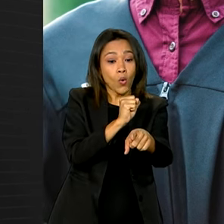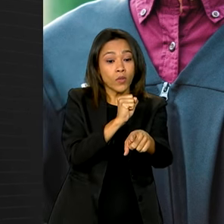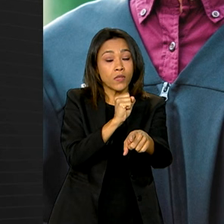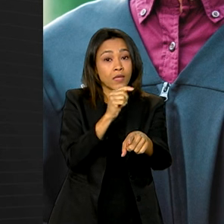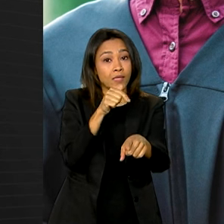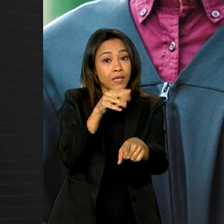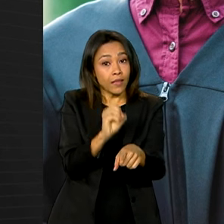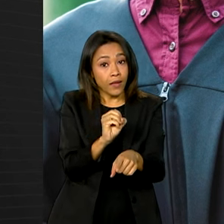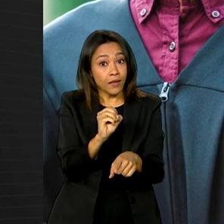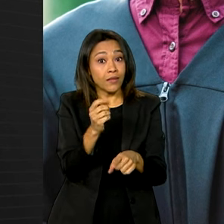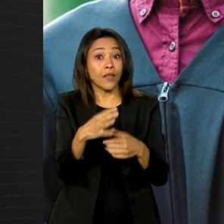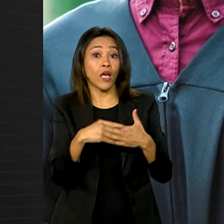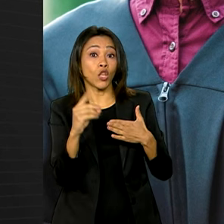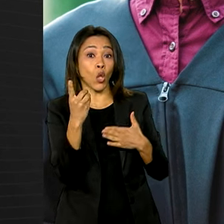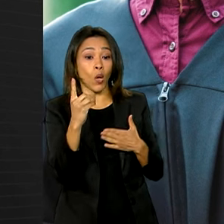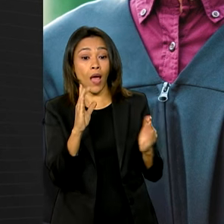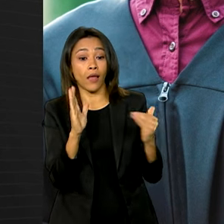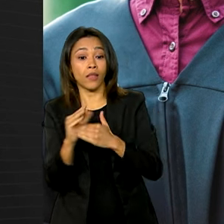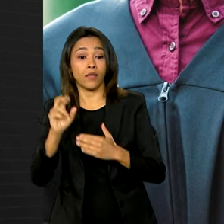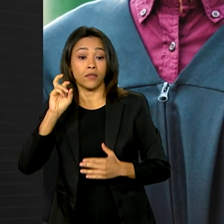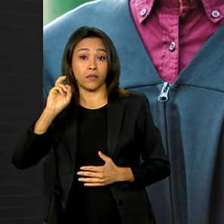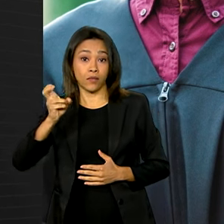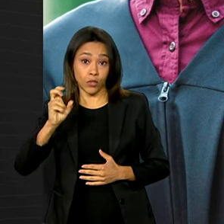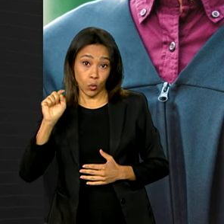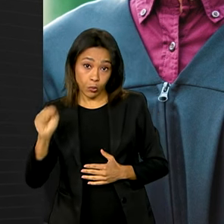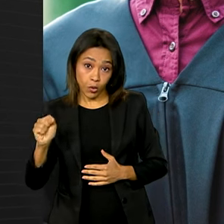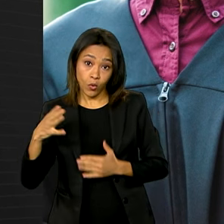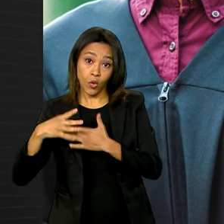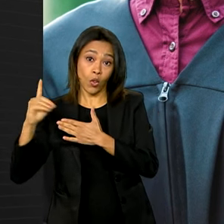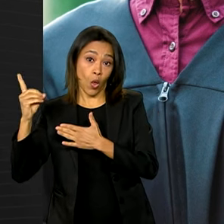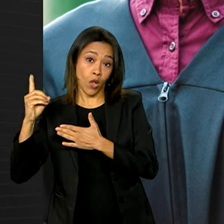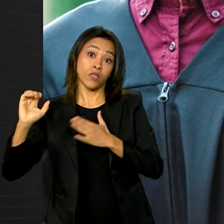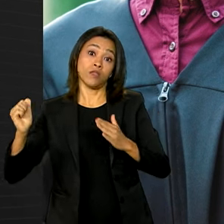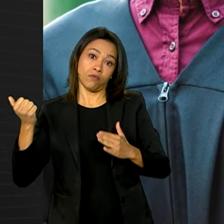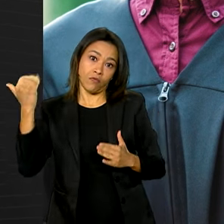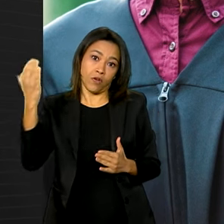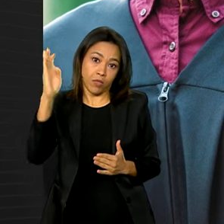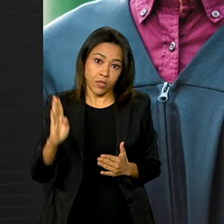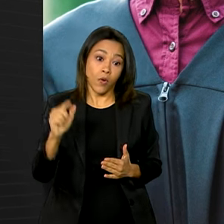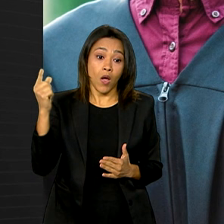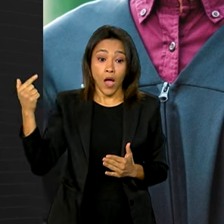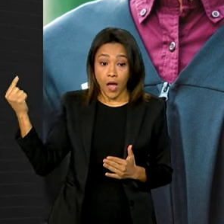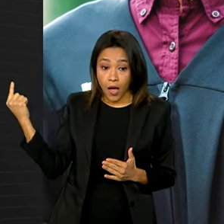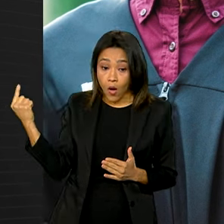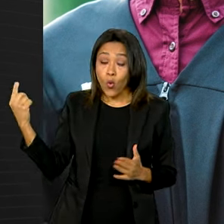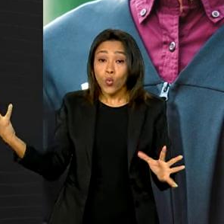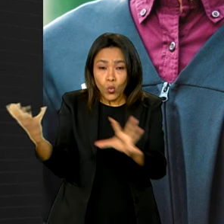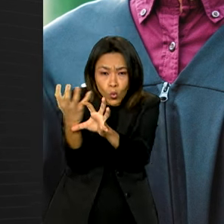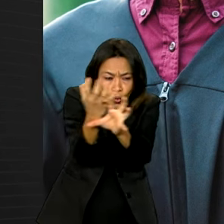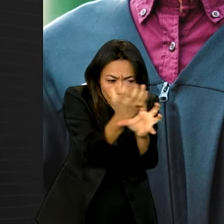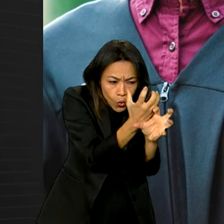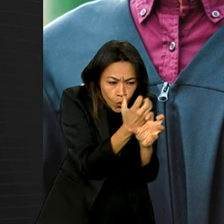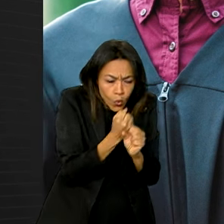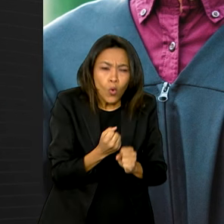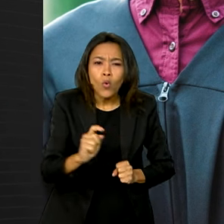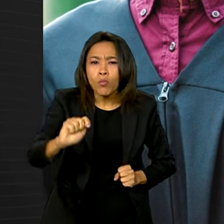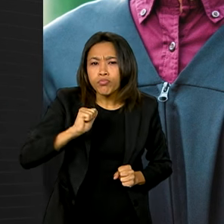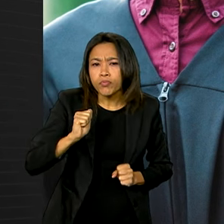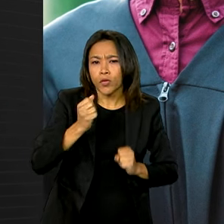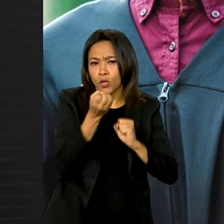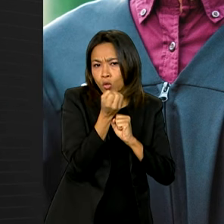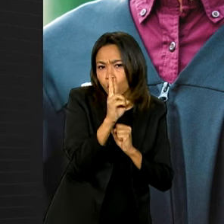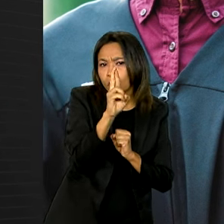US$ 870 e US$ 5.000 as internacionais. Hoje, o número de bolsistas da CAPES para